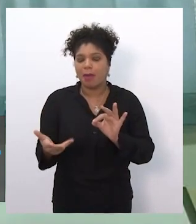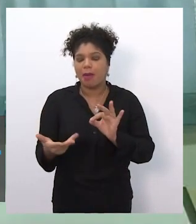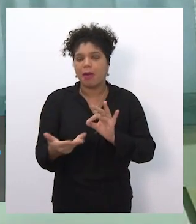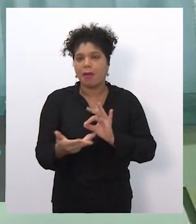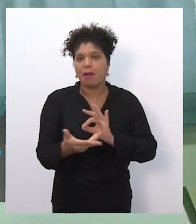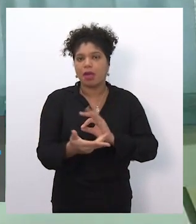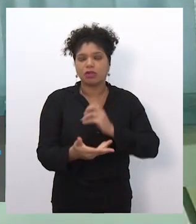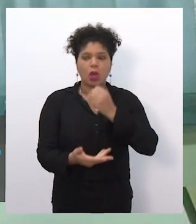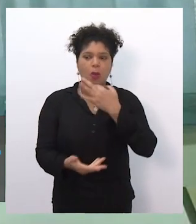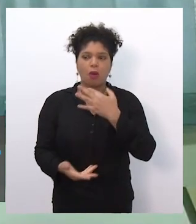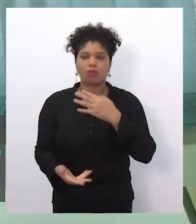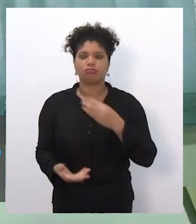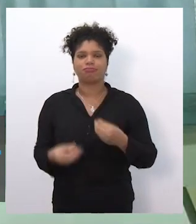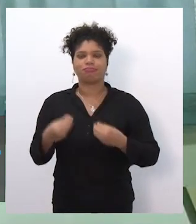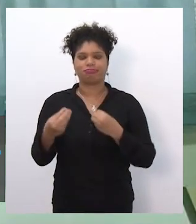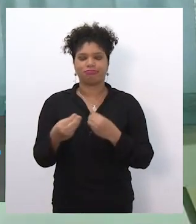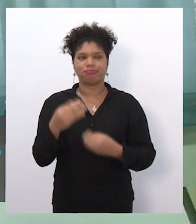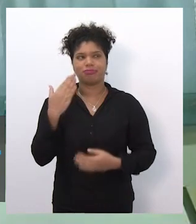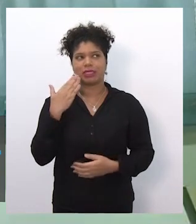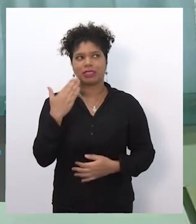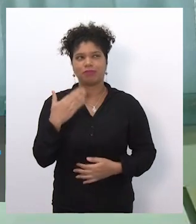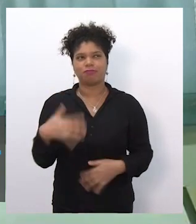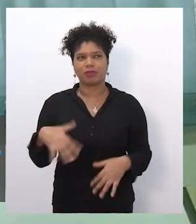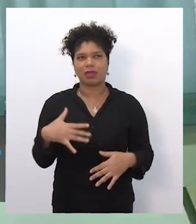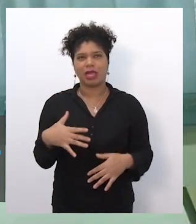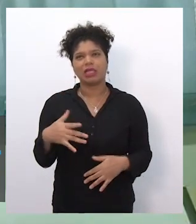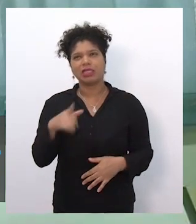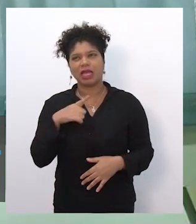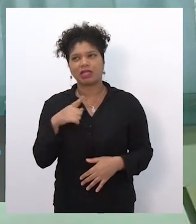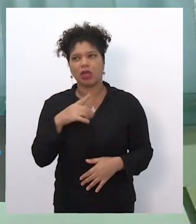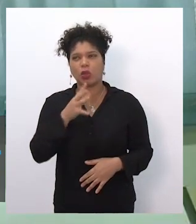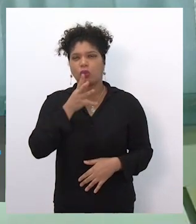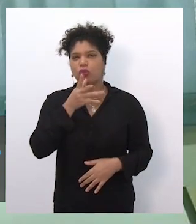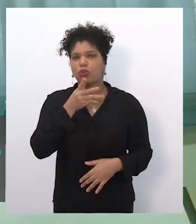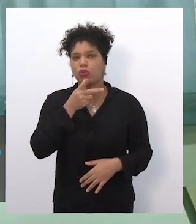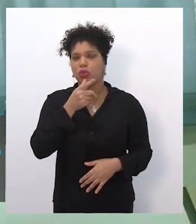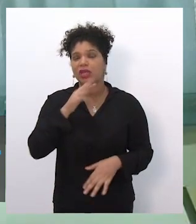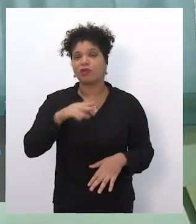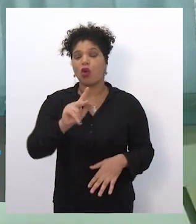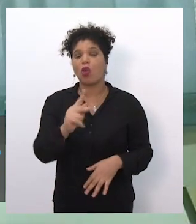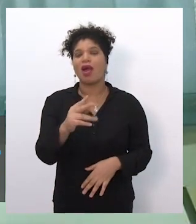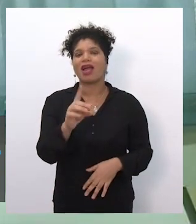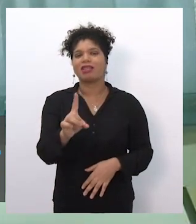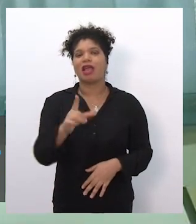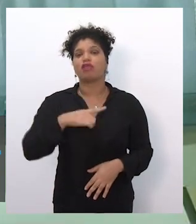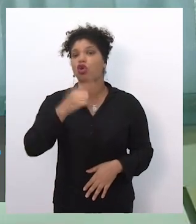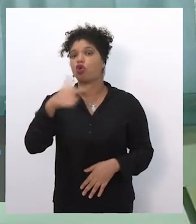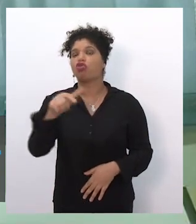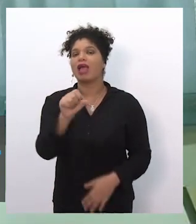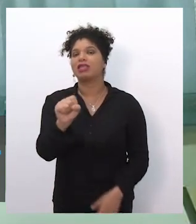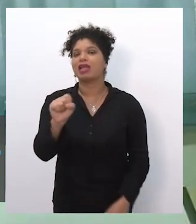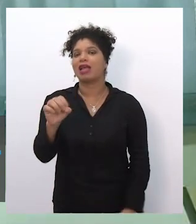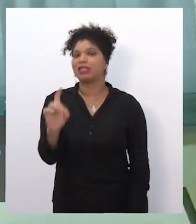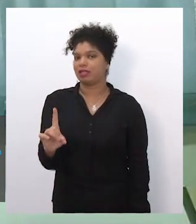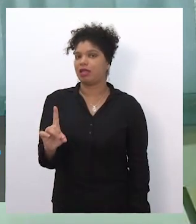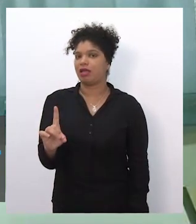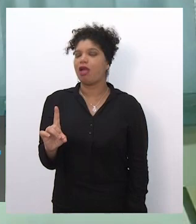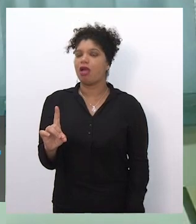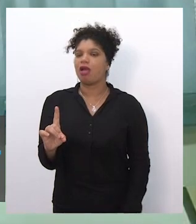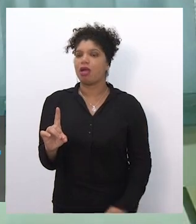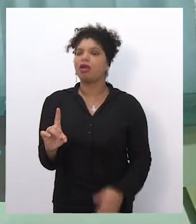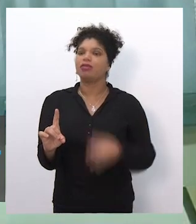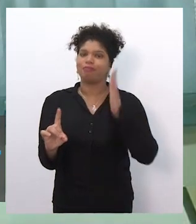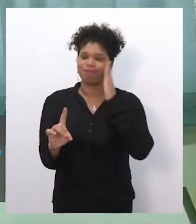gargalo, né? Que está deixando mais lento. Às vezes é o HD. Aí você põe um SSD. Ok, ficou bem mais